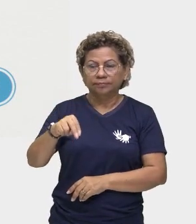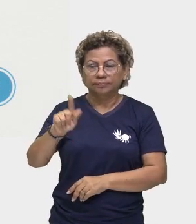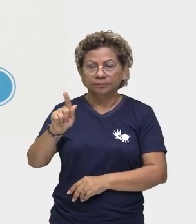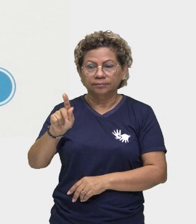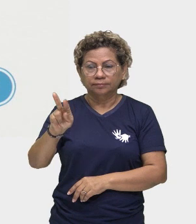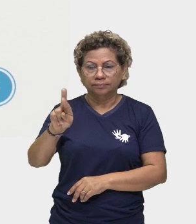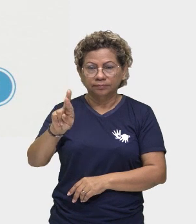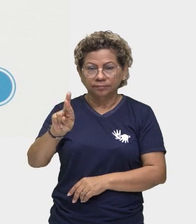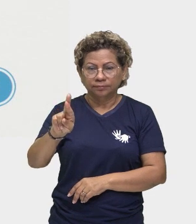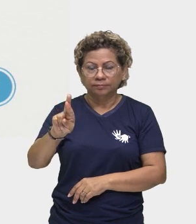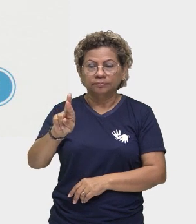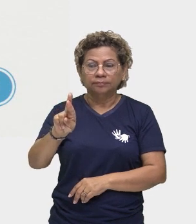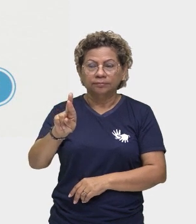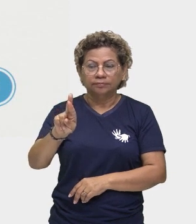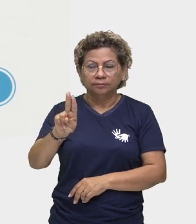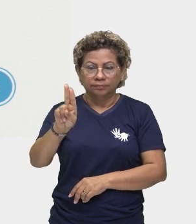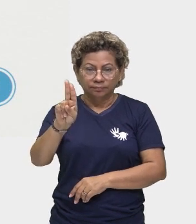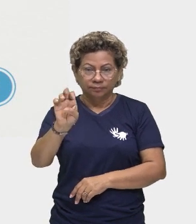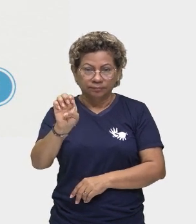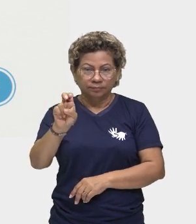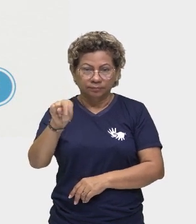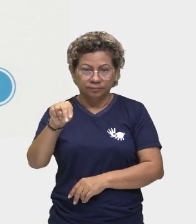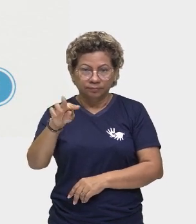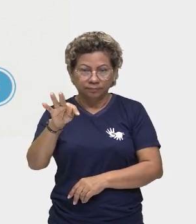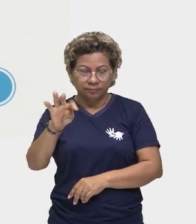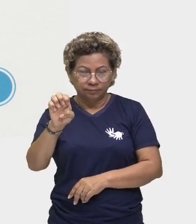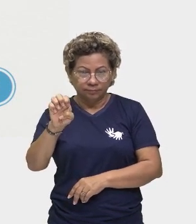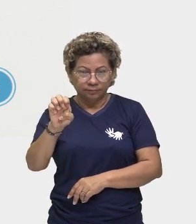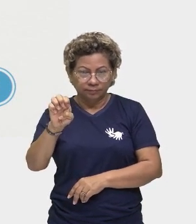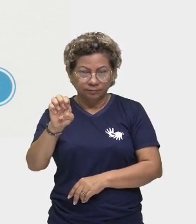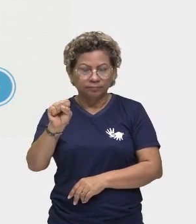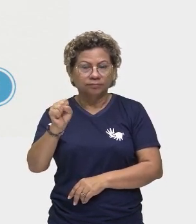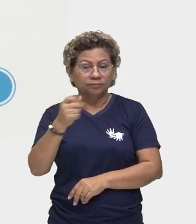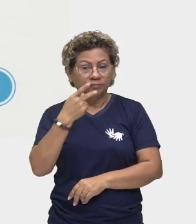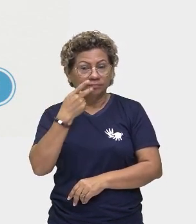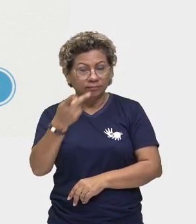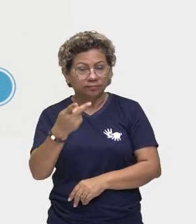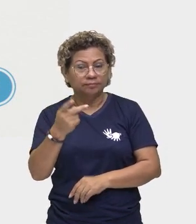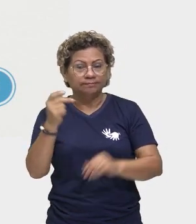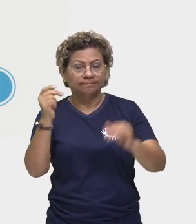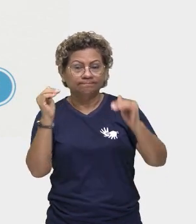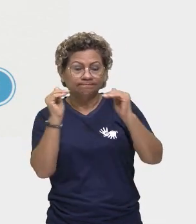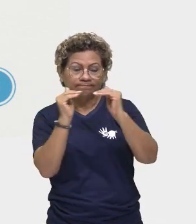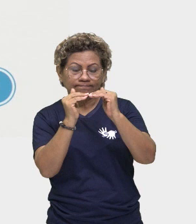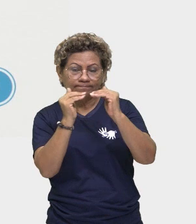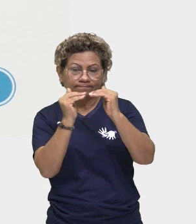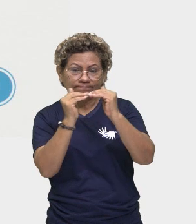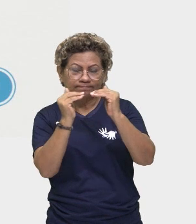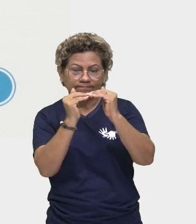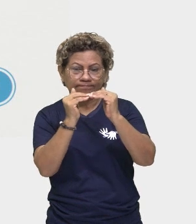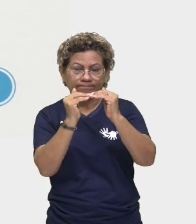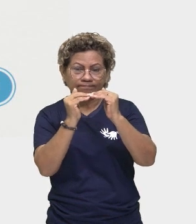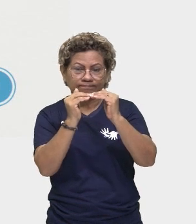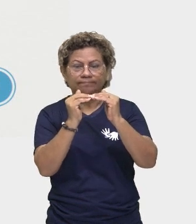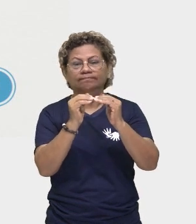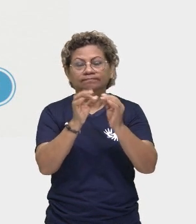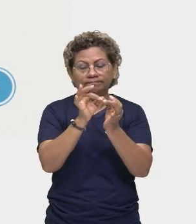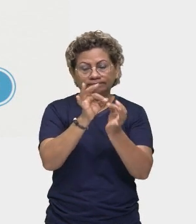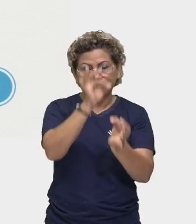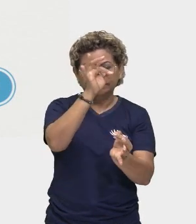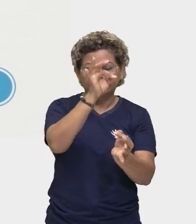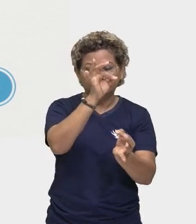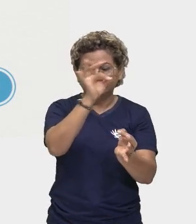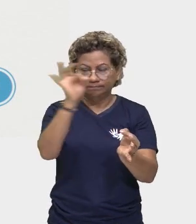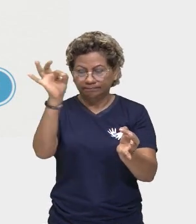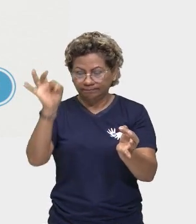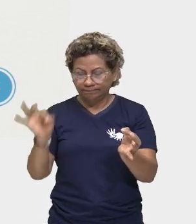que os ângulos são congruentes, nós estamos dizendo que ele possui a mesma medida. Então nós podemos observar aqui dois polígonos, certo?